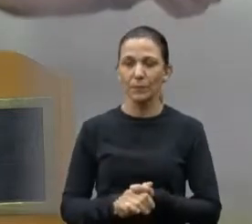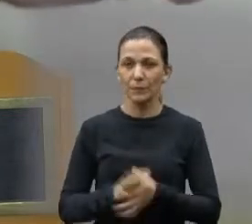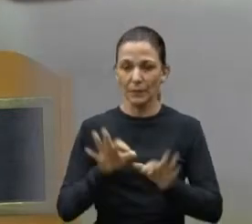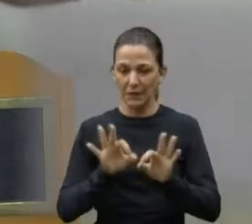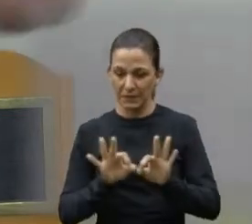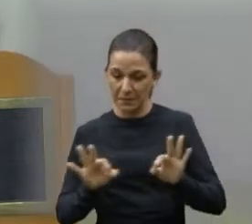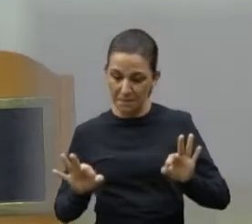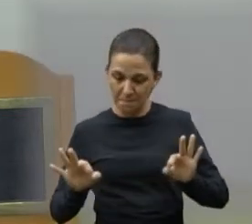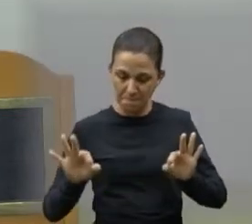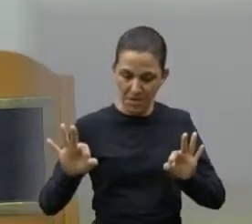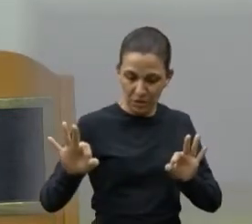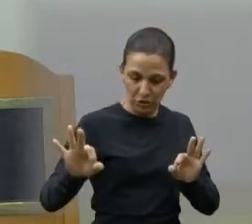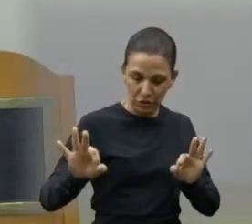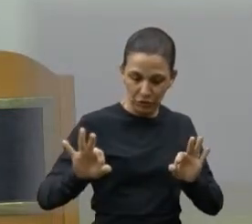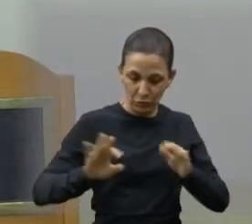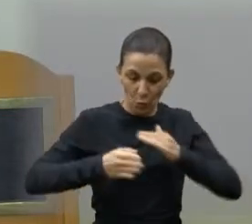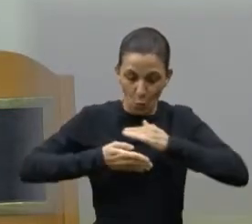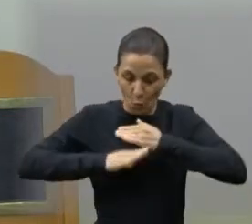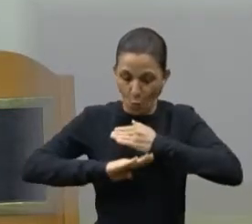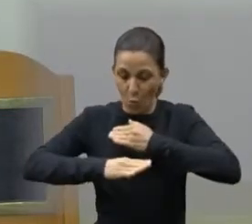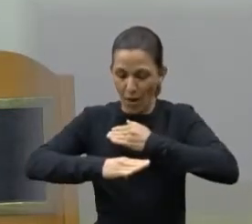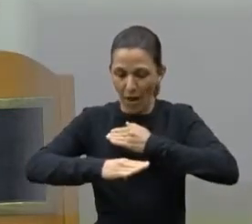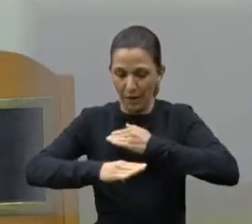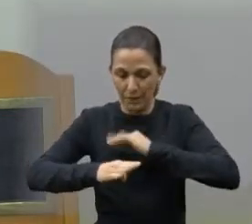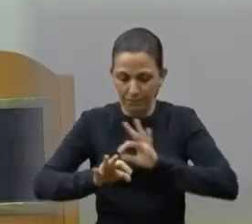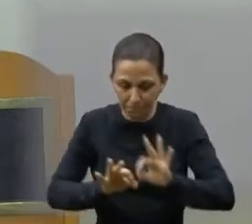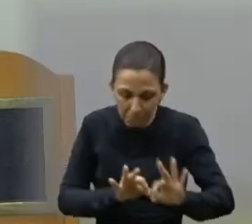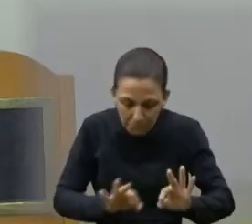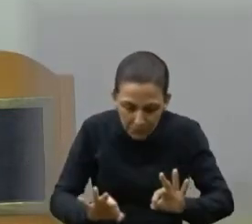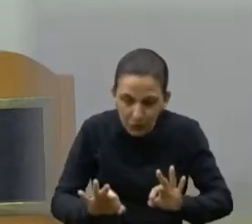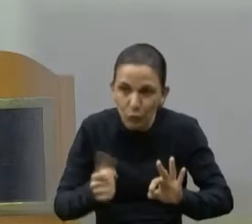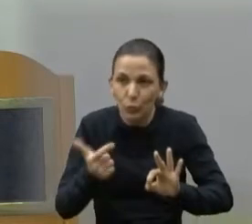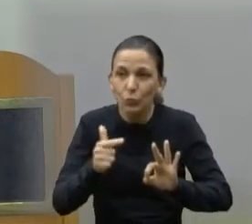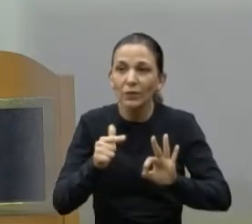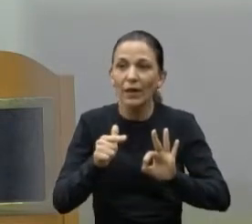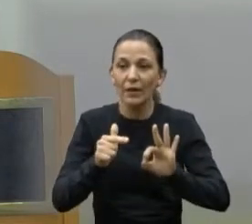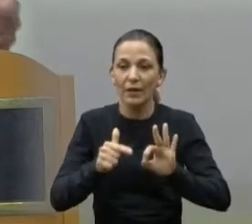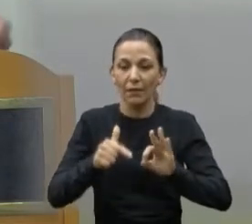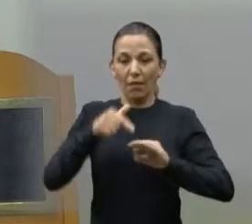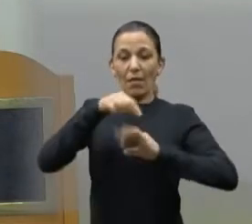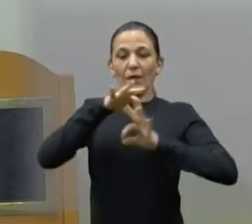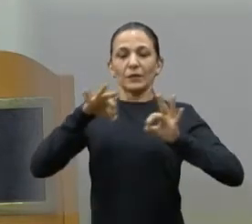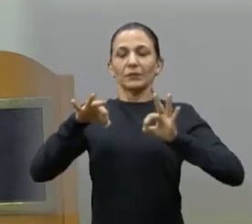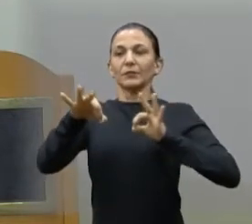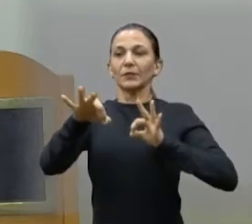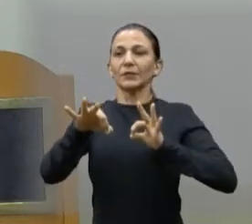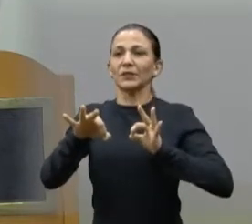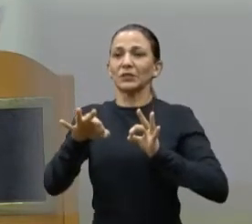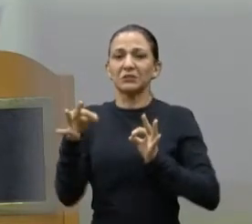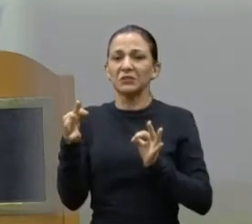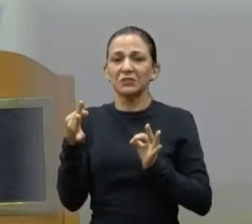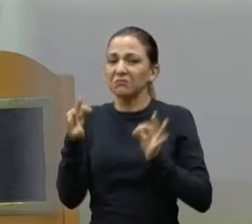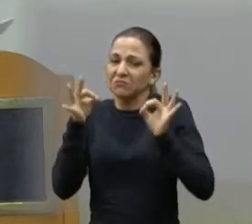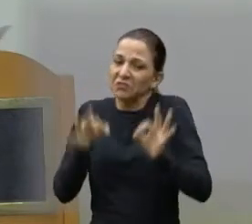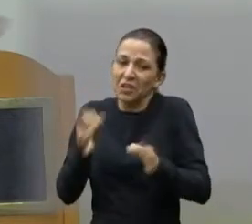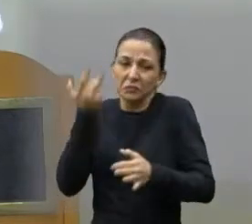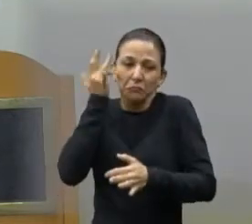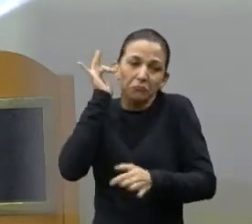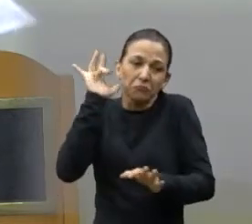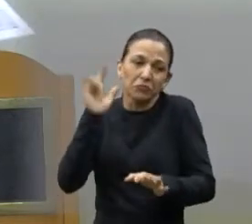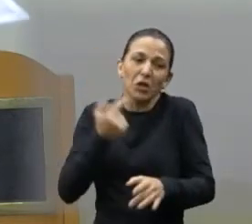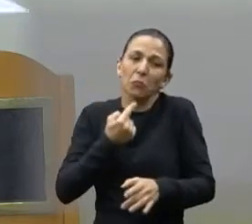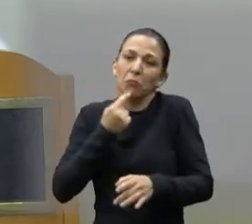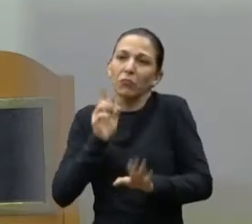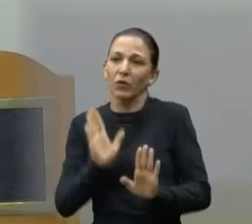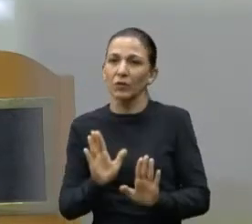a medição sem agachar Coisa e Tal não sei se tá certo a metragem está conferindo a metragem e o lixo no